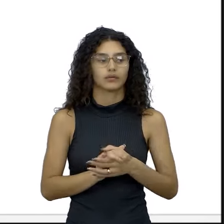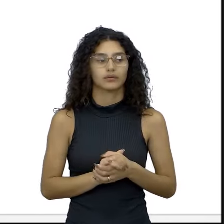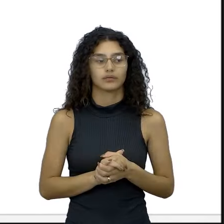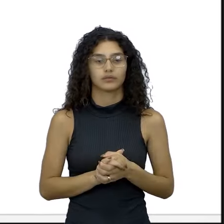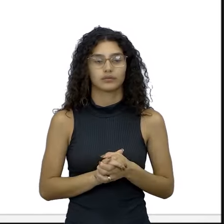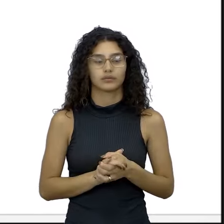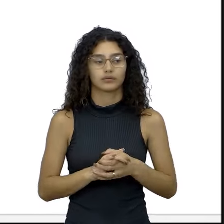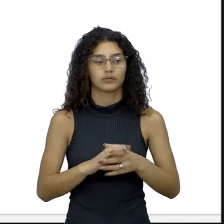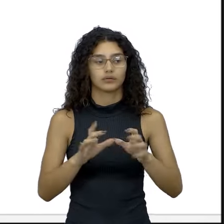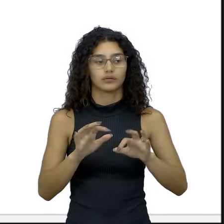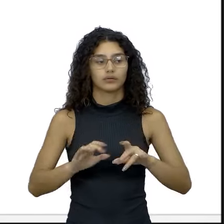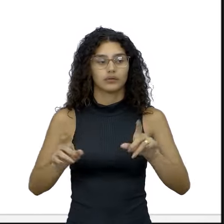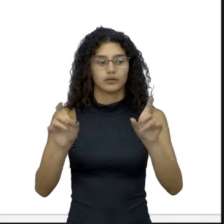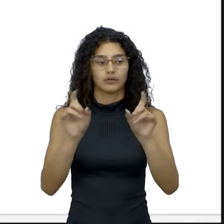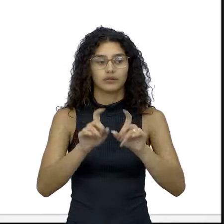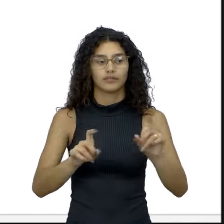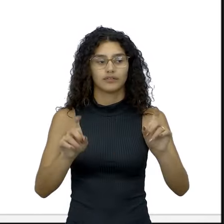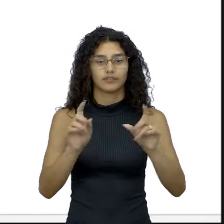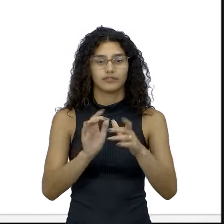jornal digitado.